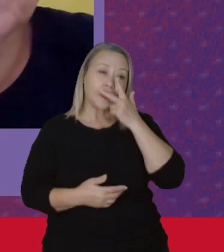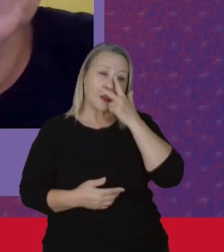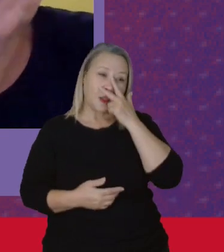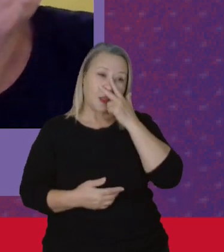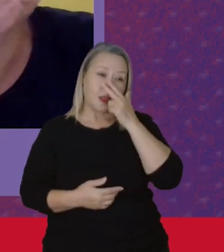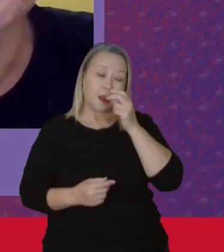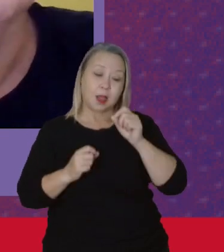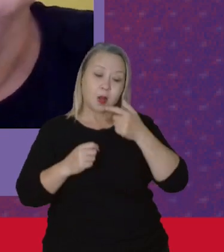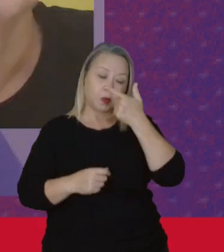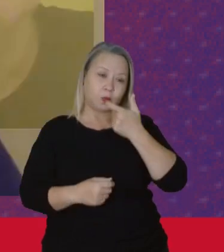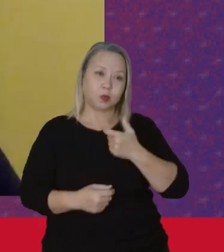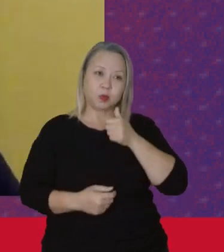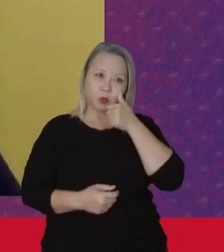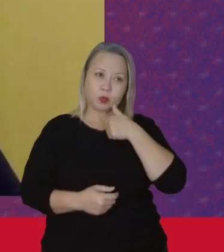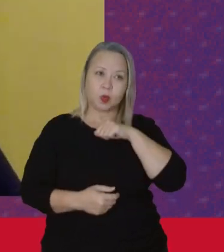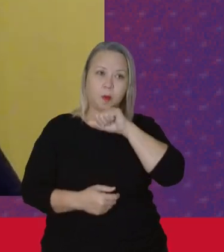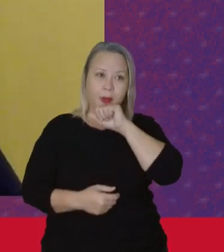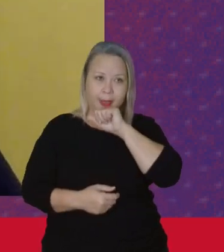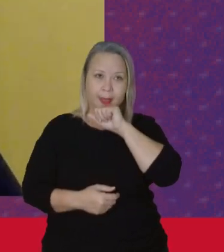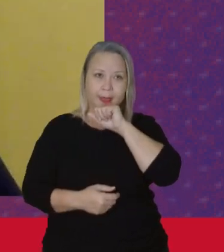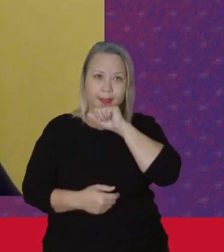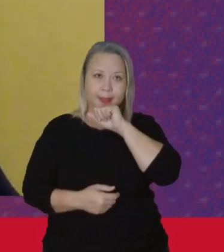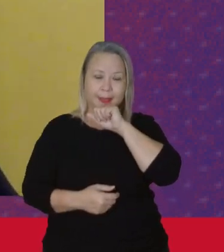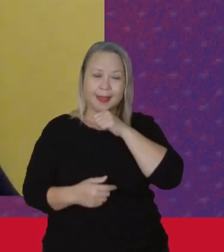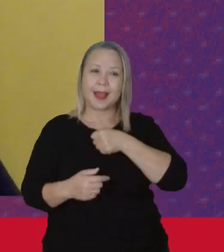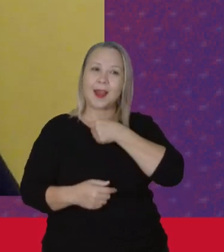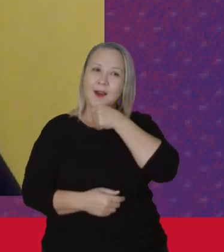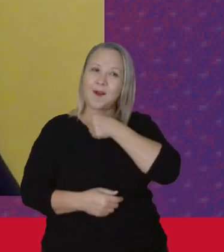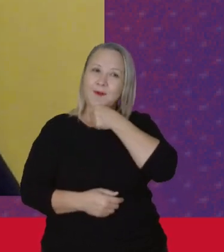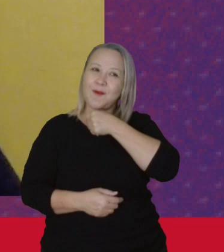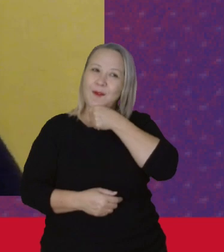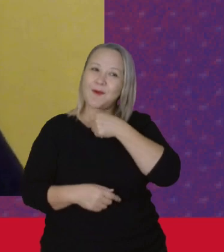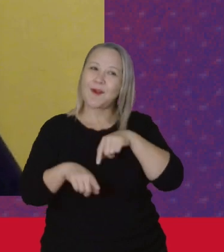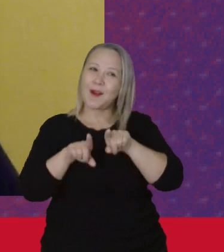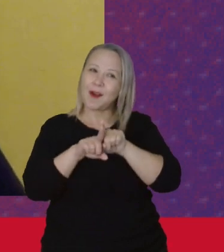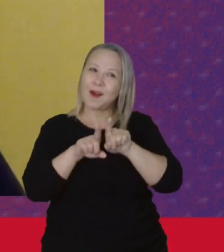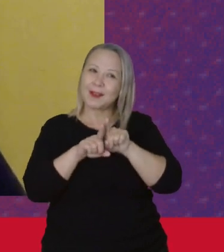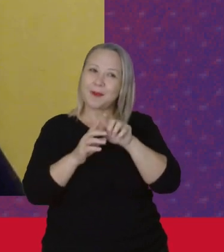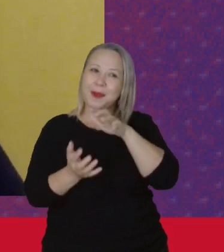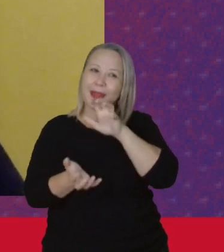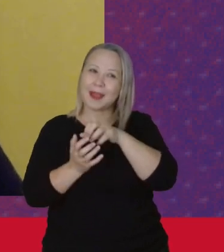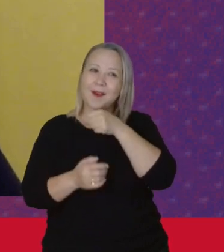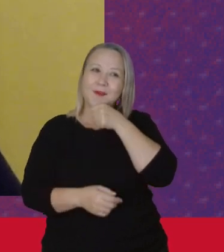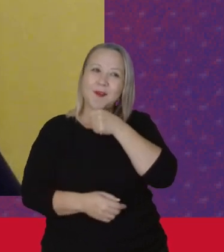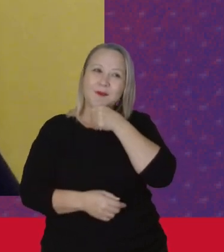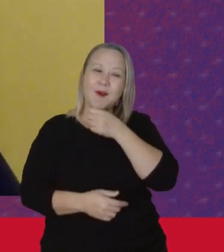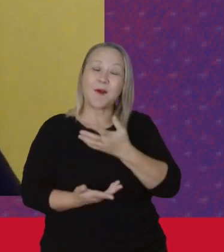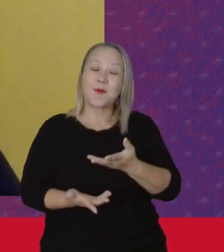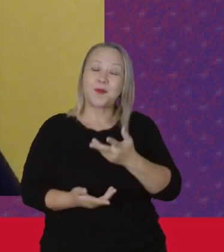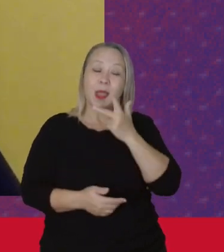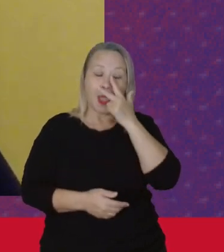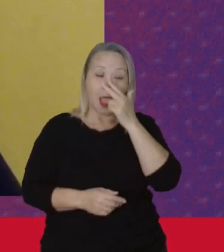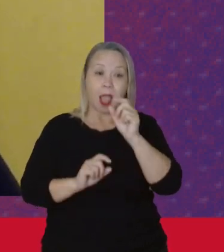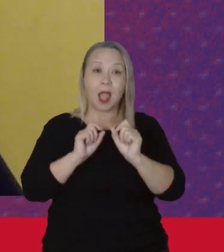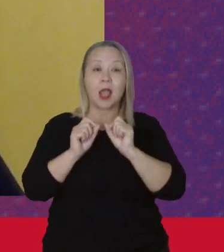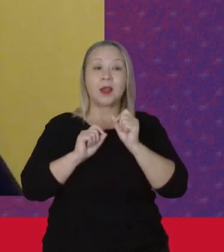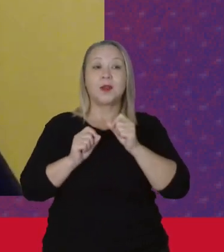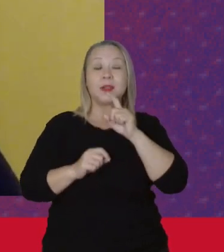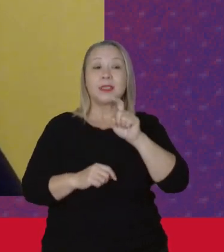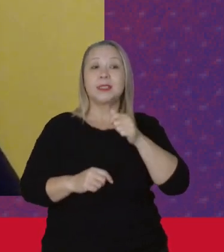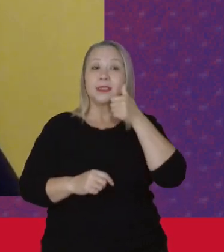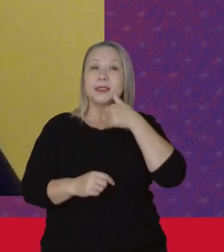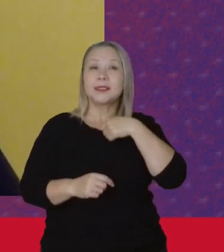Eu sou mãe e eu sou avó também, né? Então, assim, acho que ser